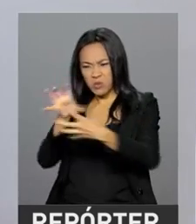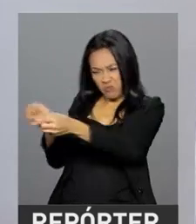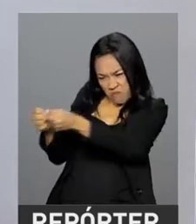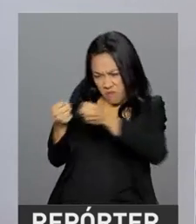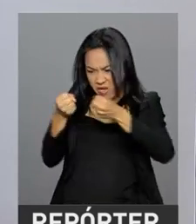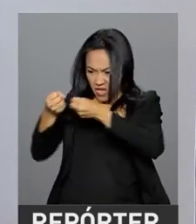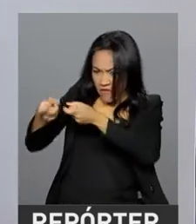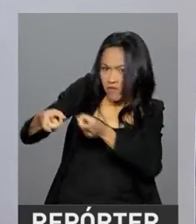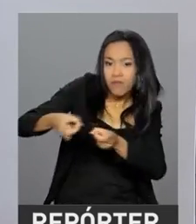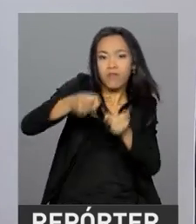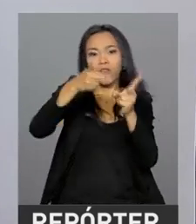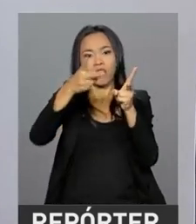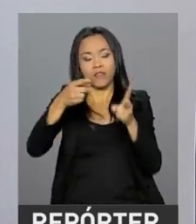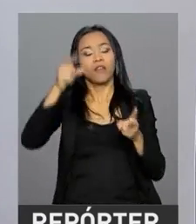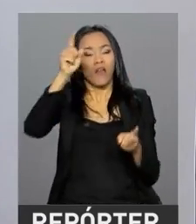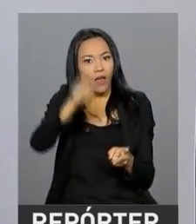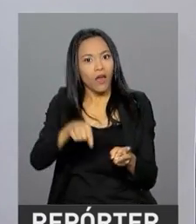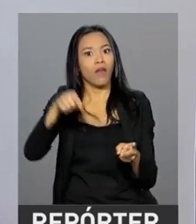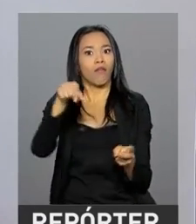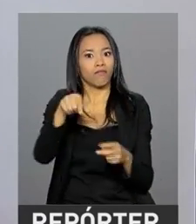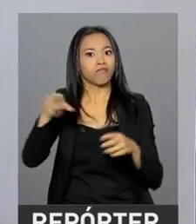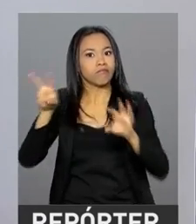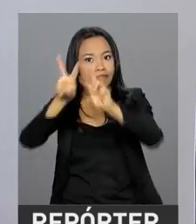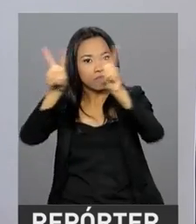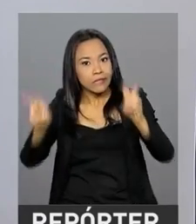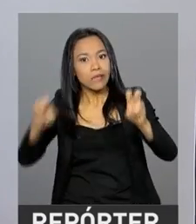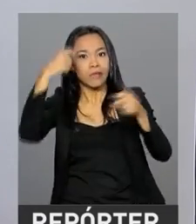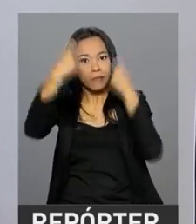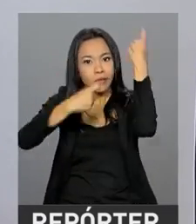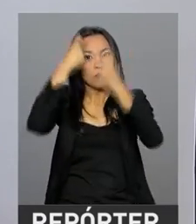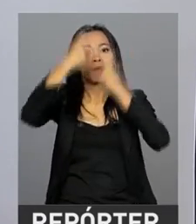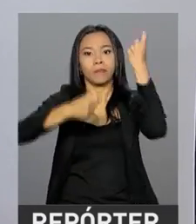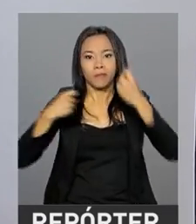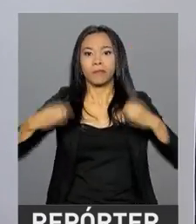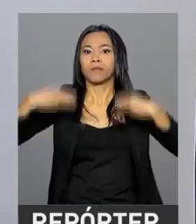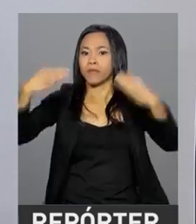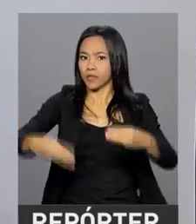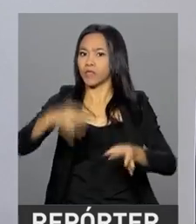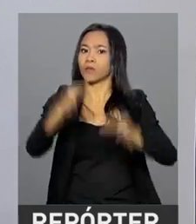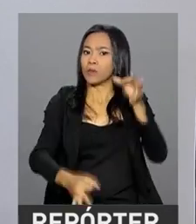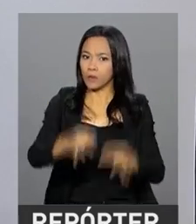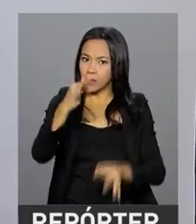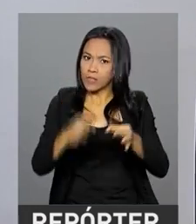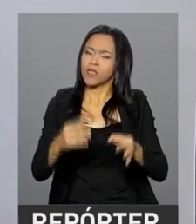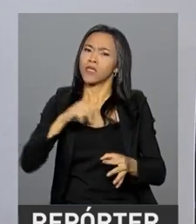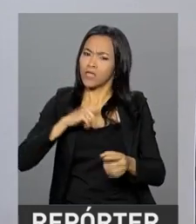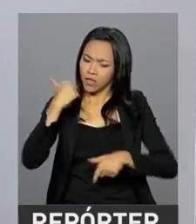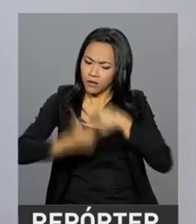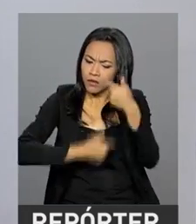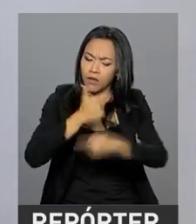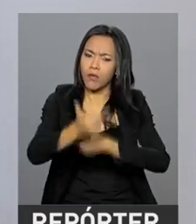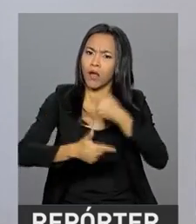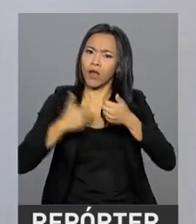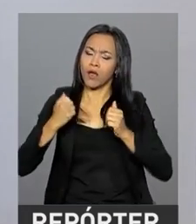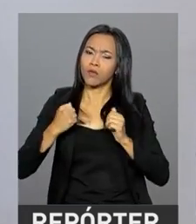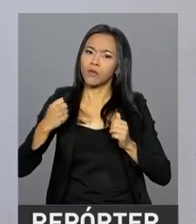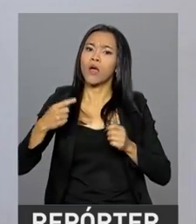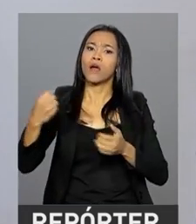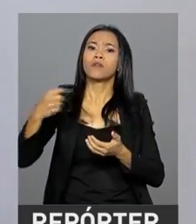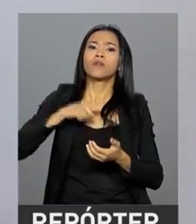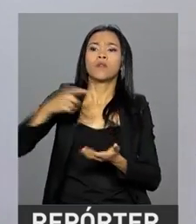preocupa particularmente o Ministério da Justiça que tem atuado eh fortemente ao lado de outros